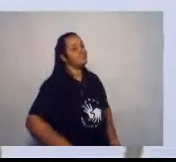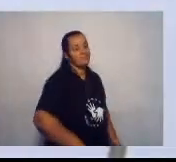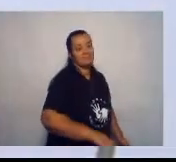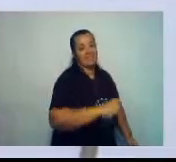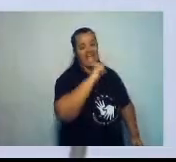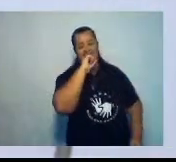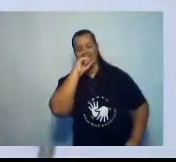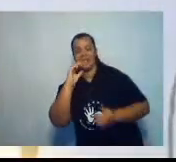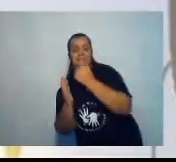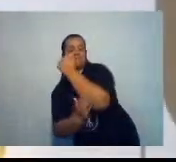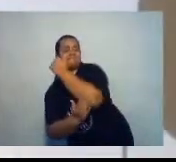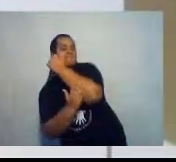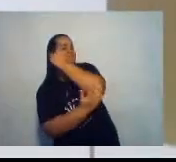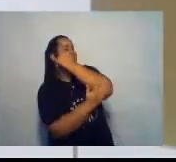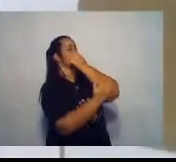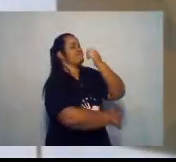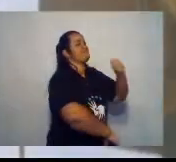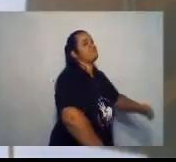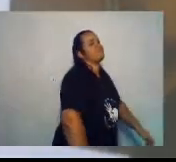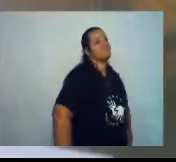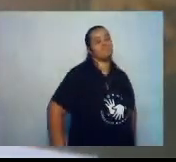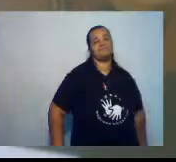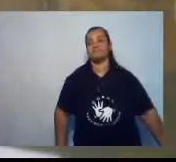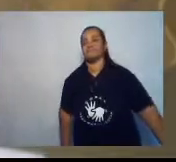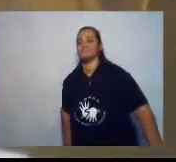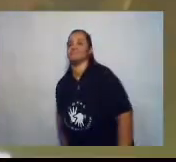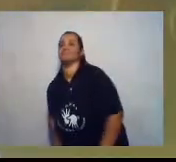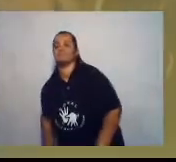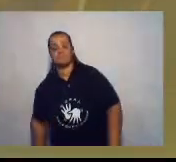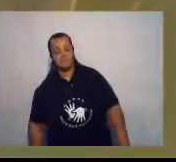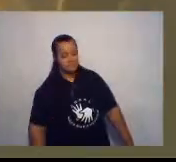uma ciumeira atrás da outra.